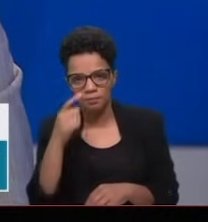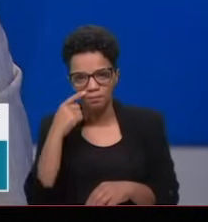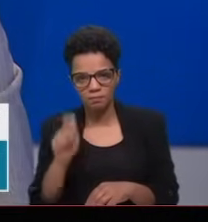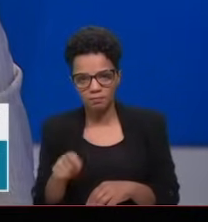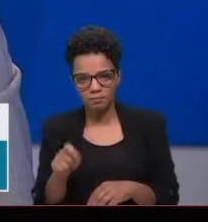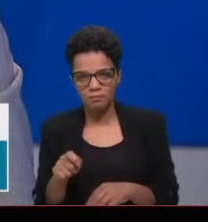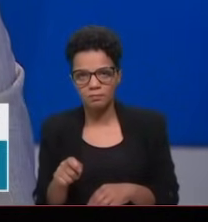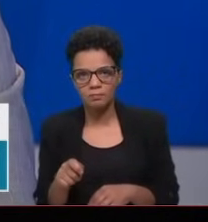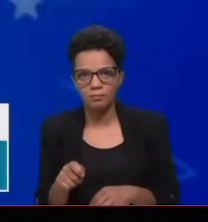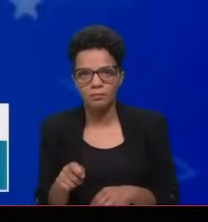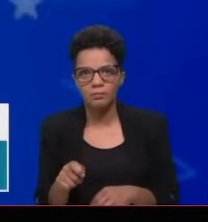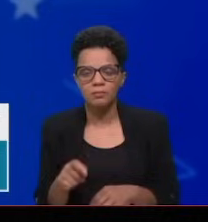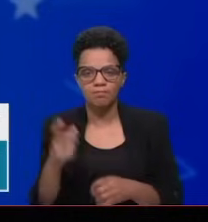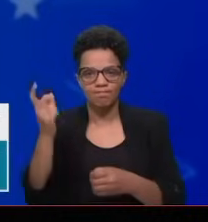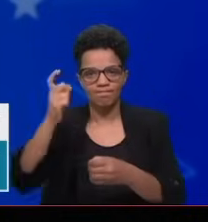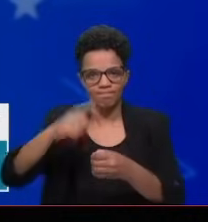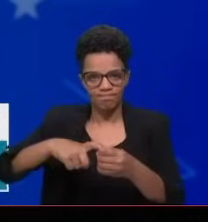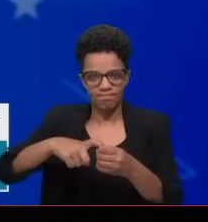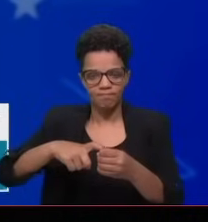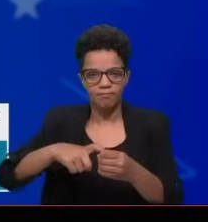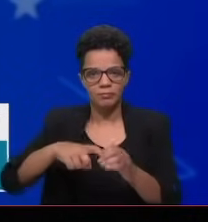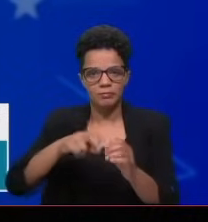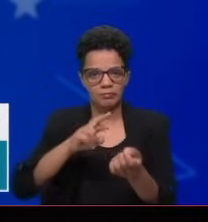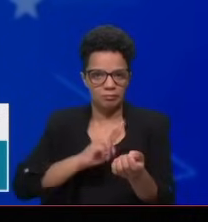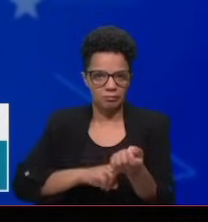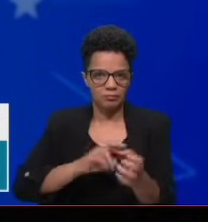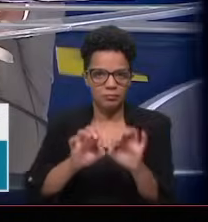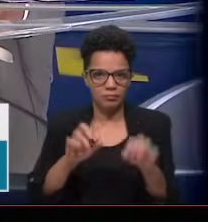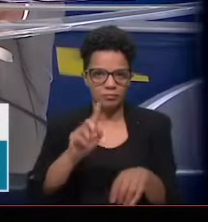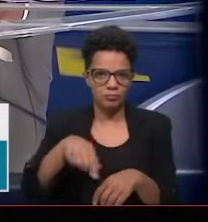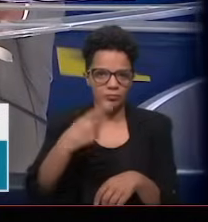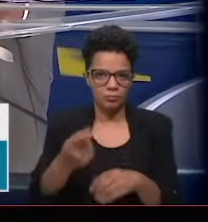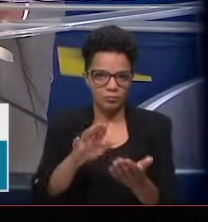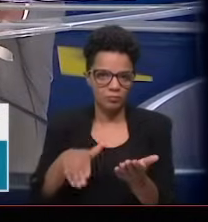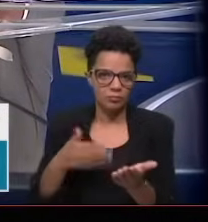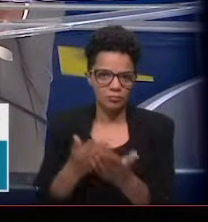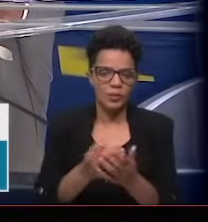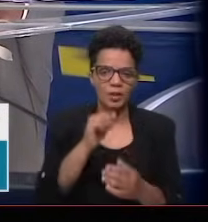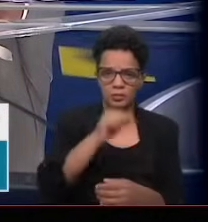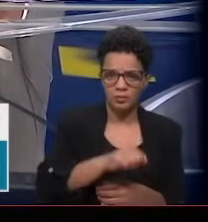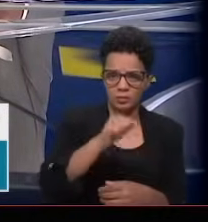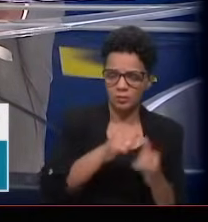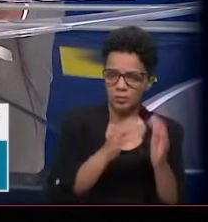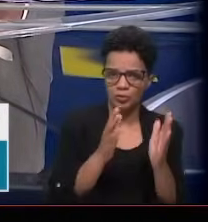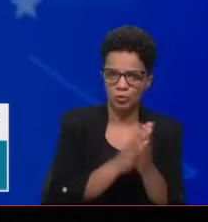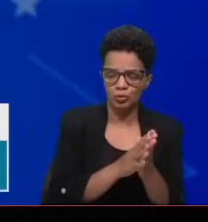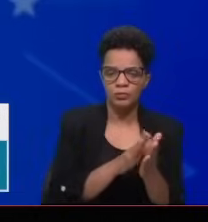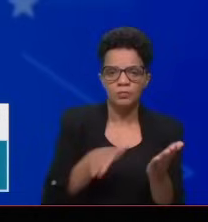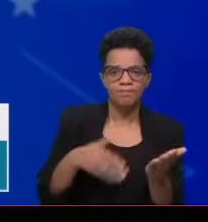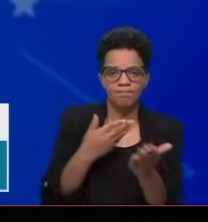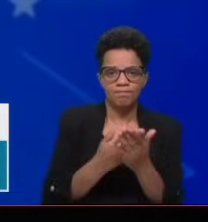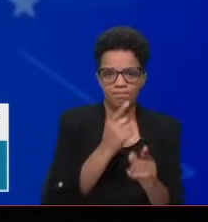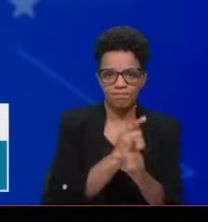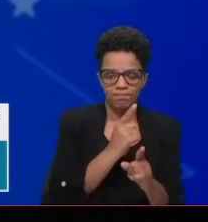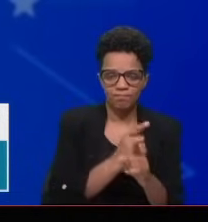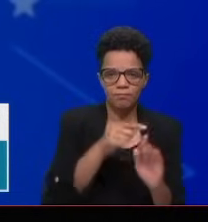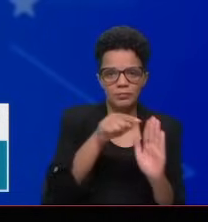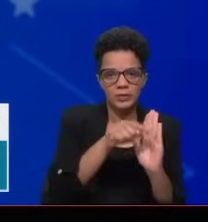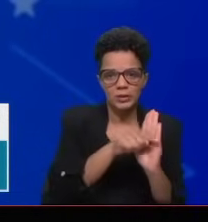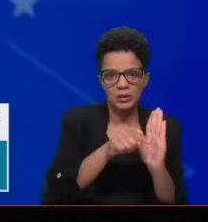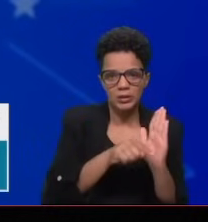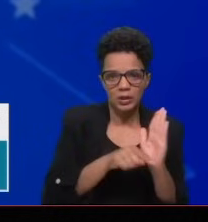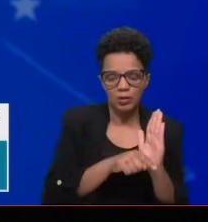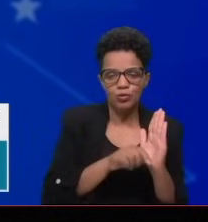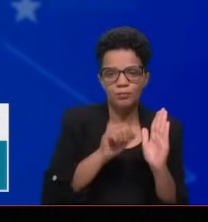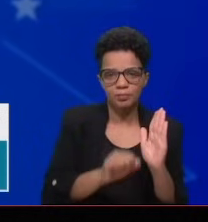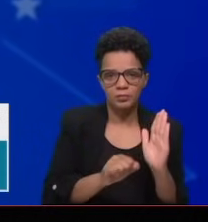um deve ter uma adesão ao ao mesmo ritmo dos dos outros candidatos devem ser todos os candidatos devem seguir o mesmo ritmo que são os critérios de Copenhaga